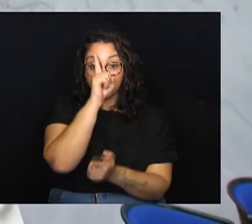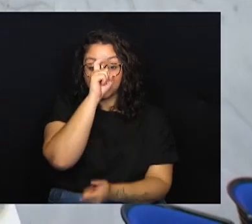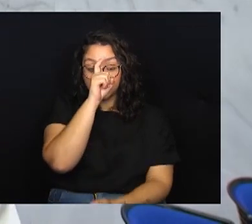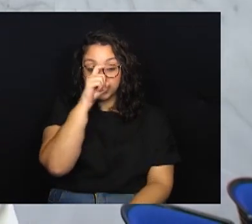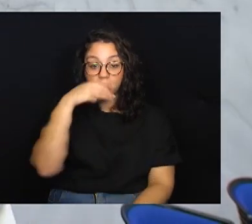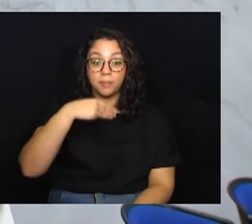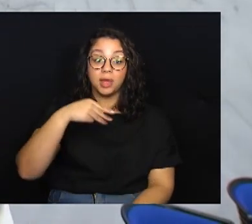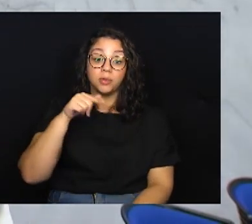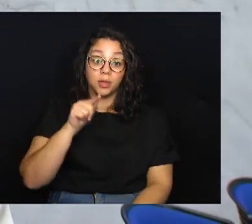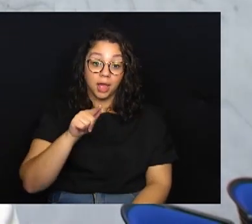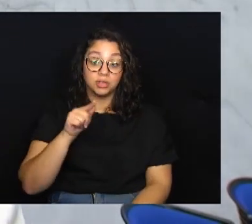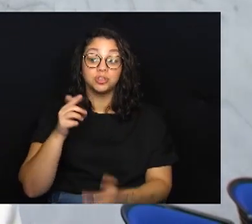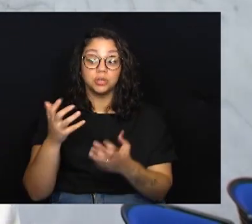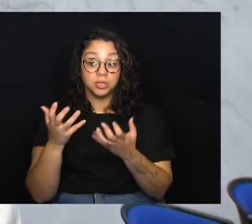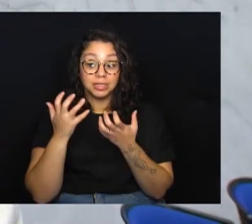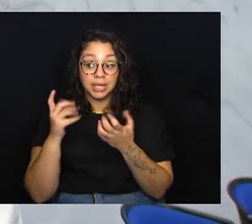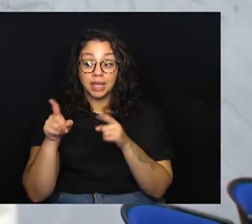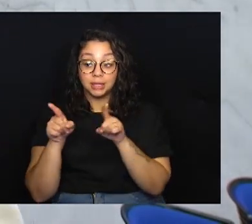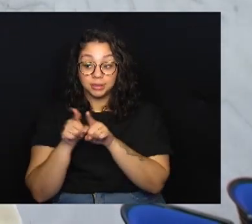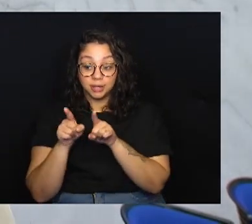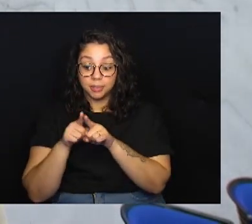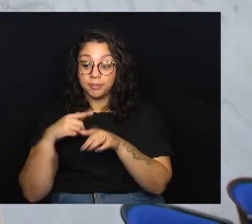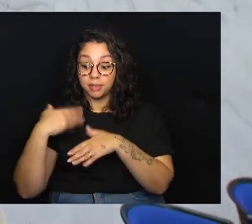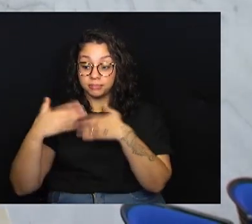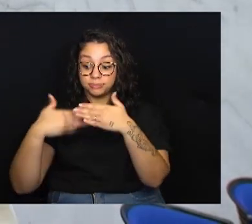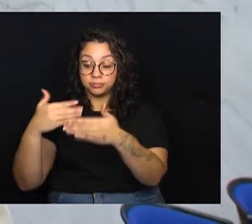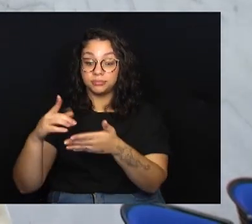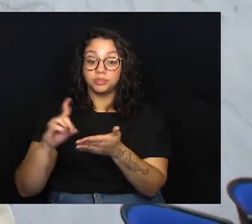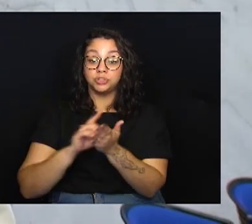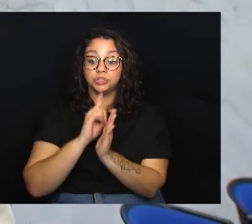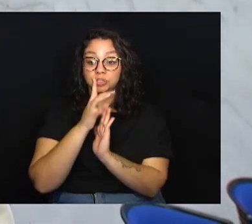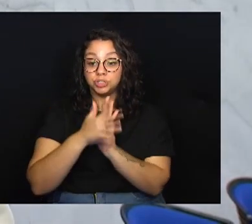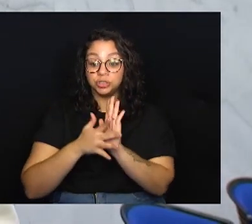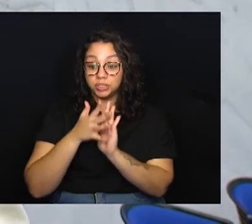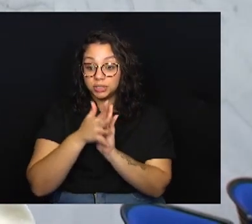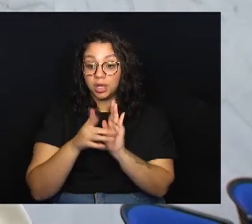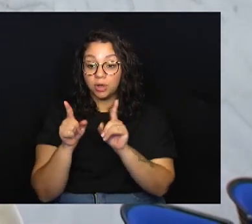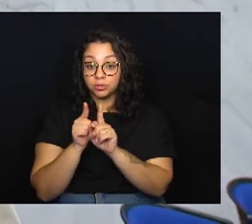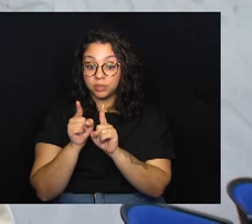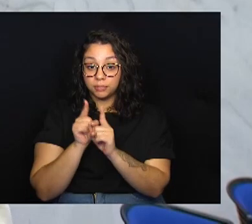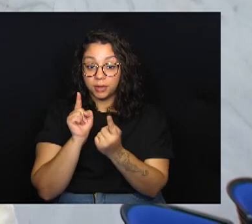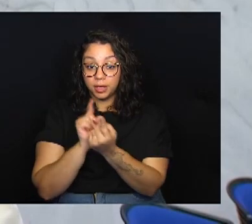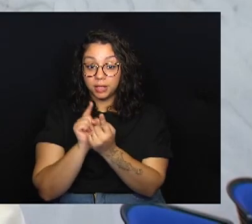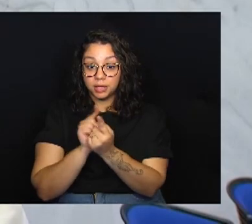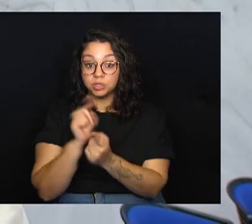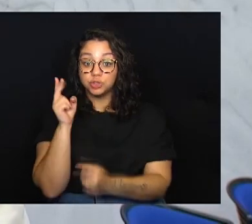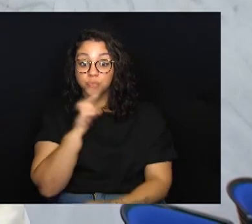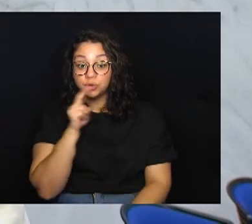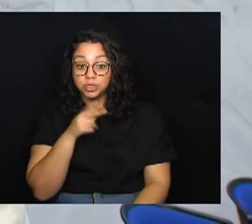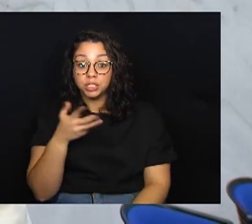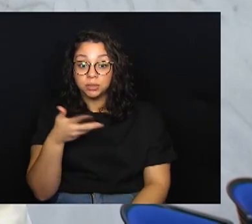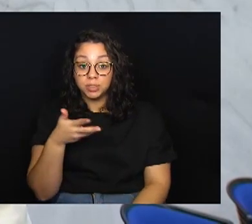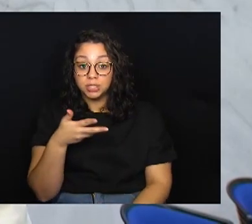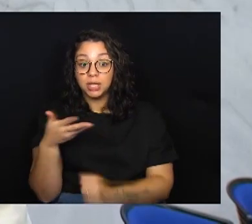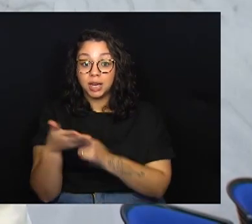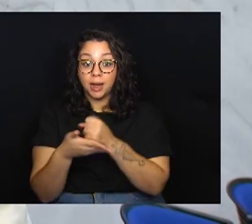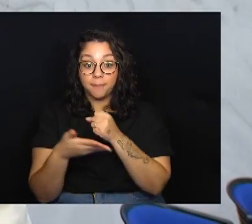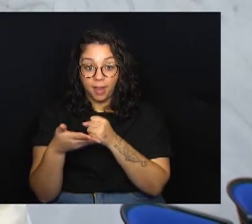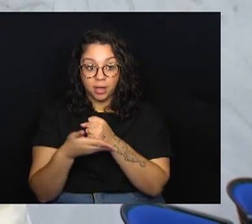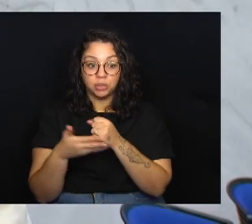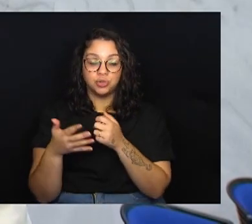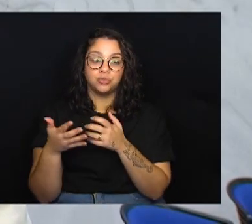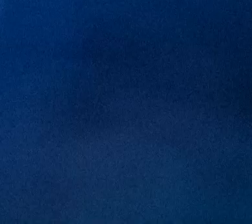gente quer desenvolver essa ferramenta digital também para o atendimento de urgência e emergência, a princípio na baixa complexidade.